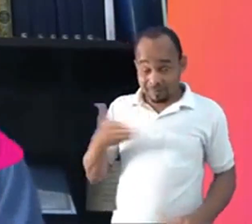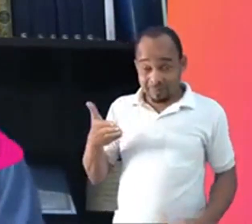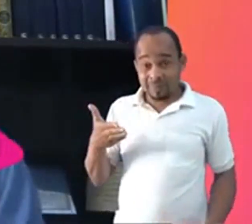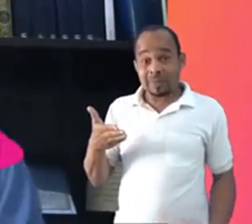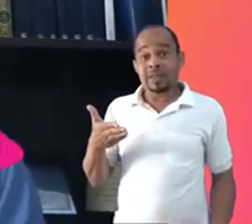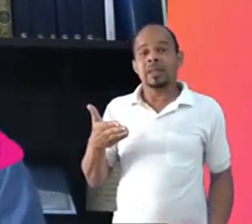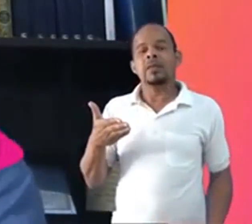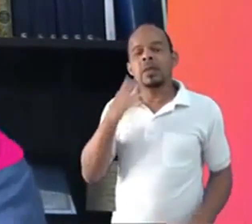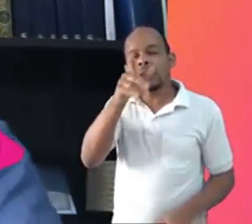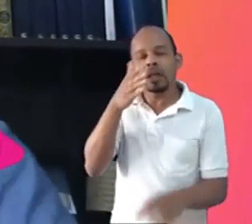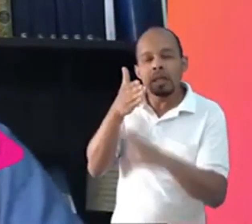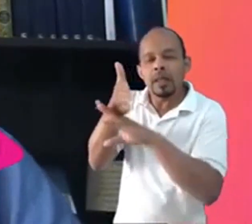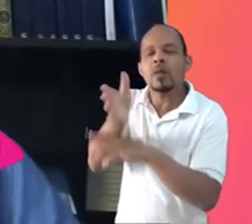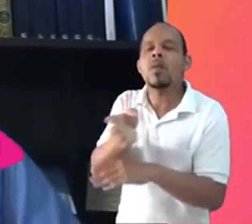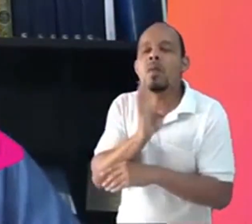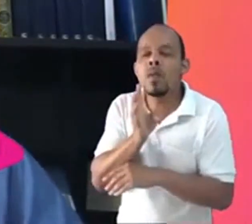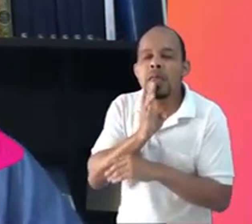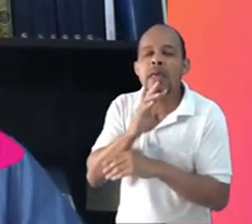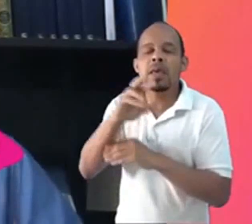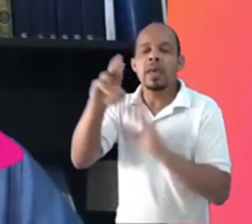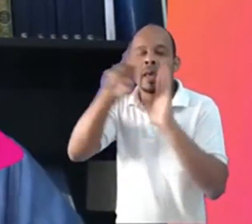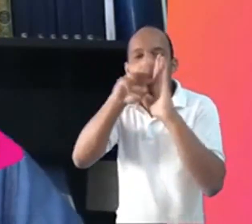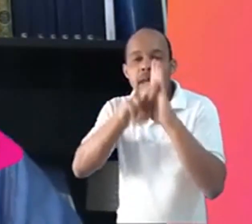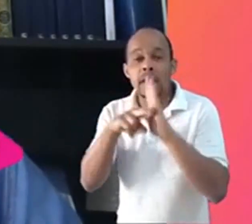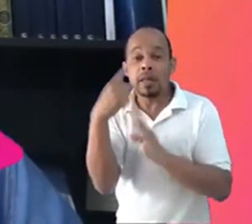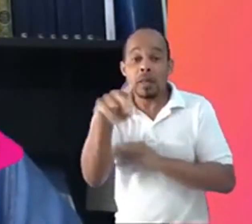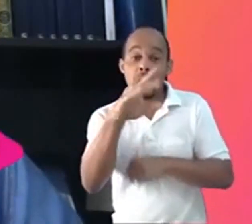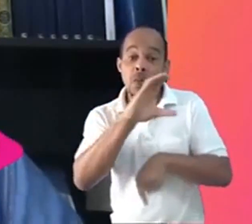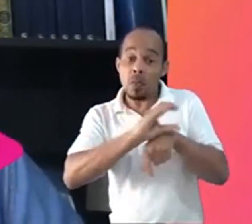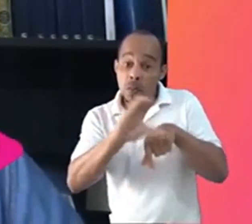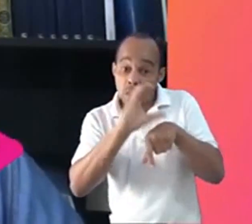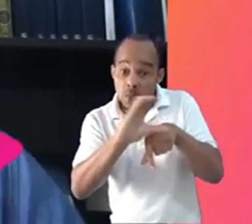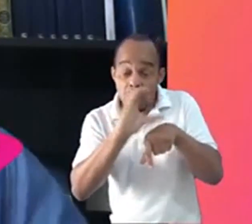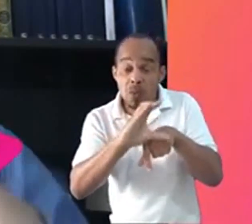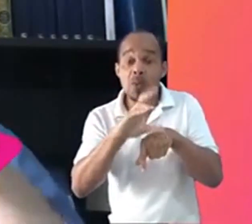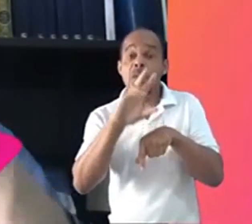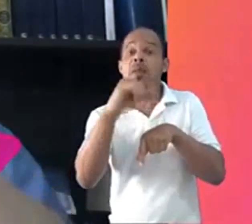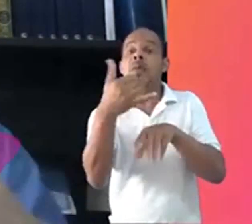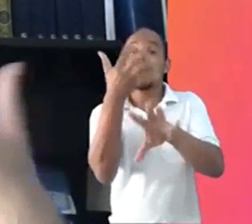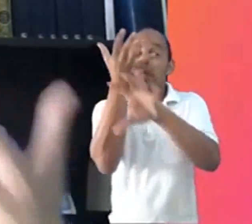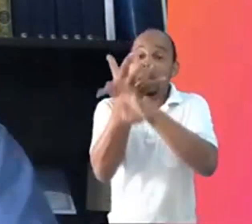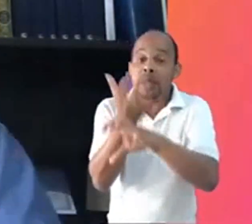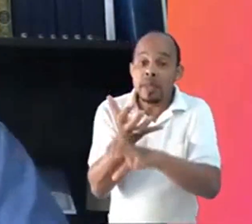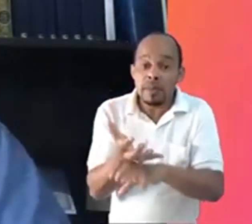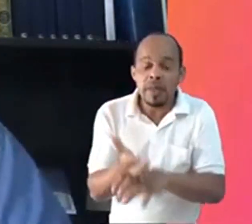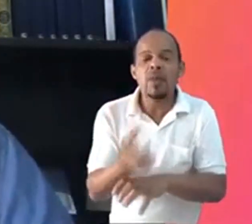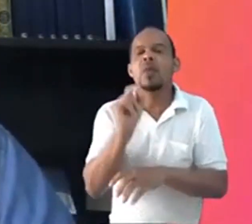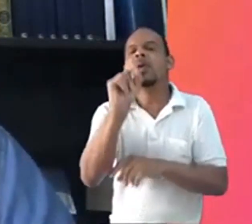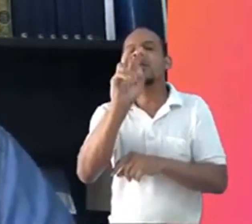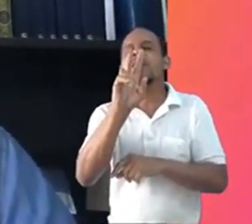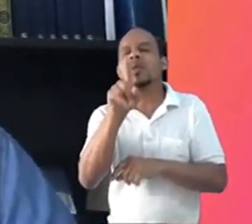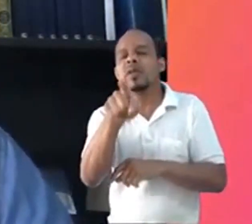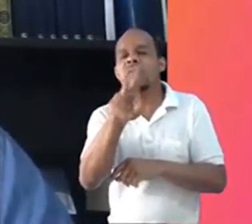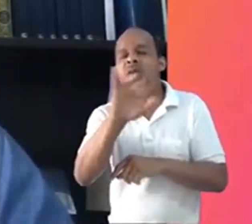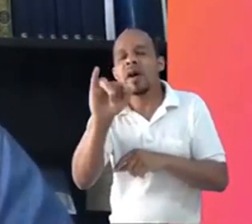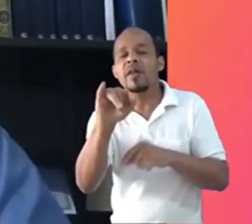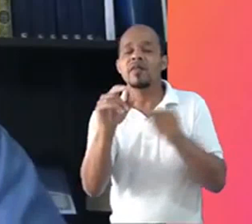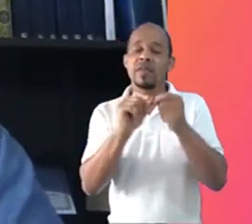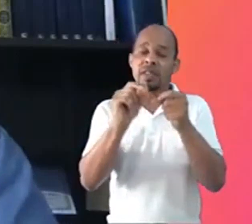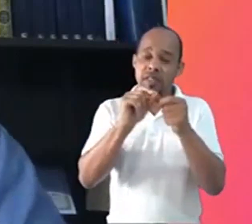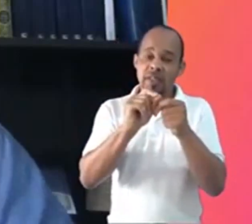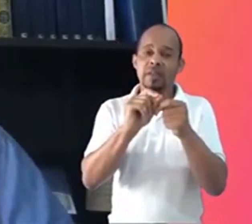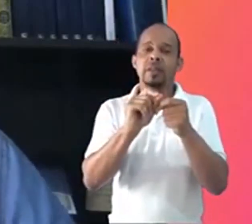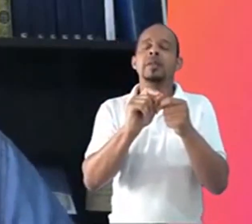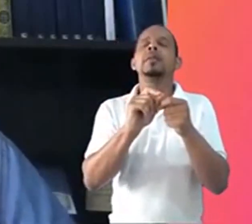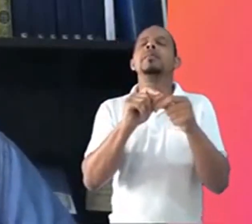as regras do curso. Entra lá na página do seu curso, conhece o projeto do seu curso, conheça aquilo que você vai ter que fazer. Você vai ter a